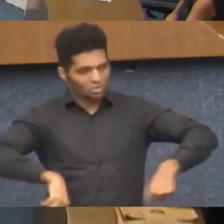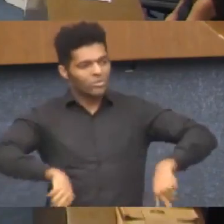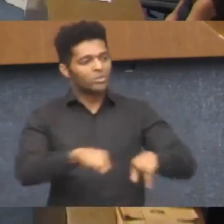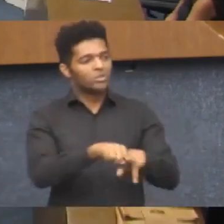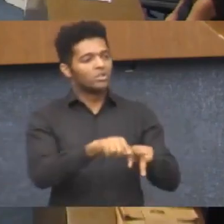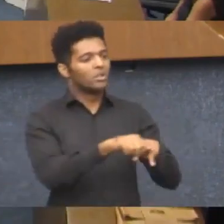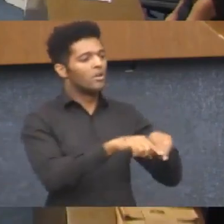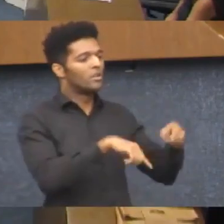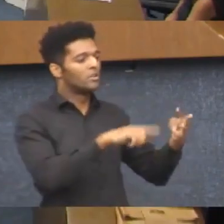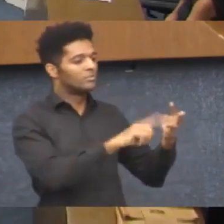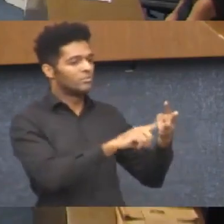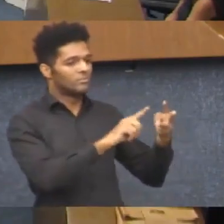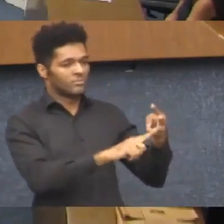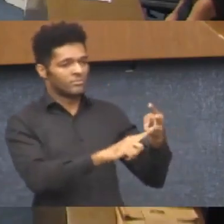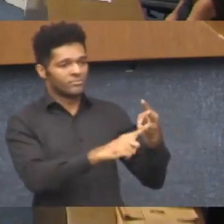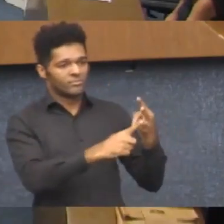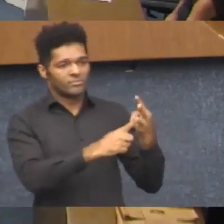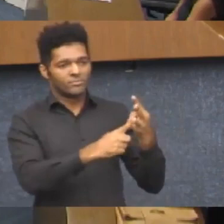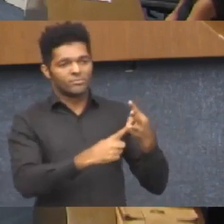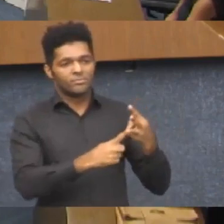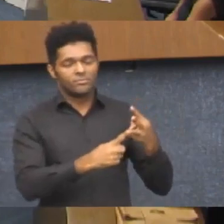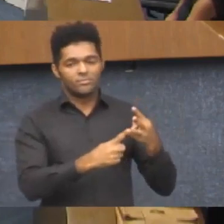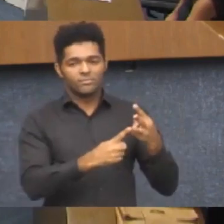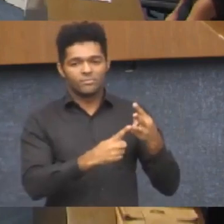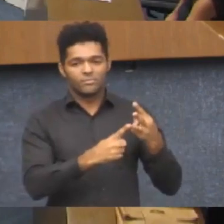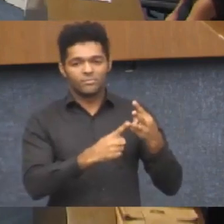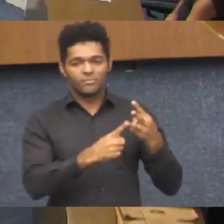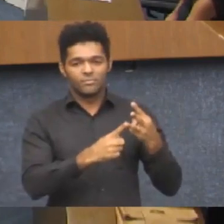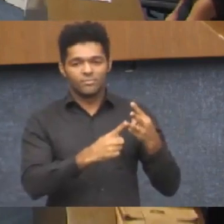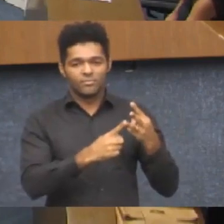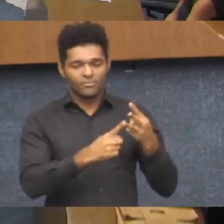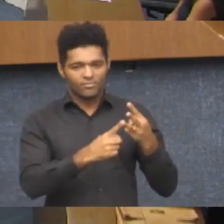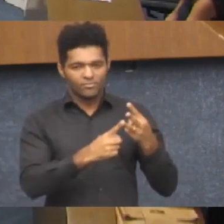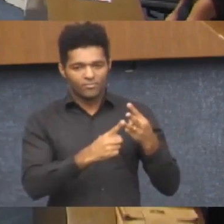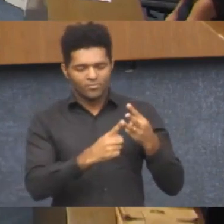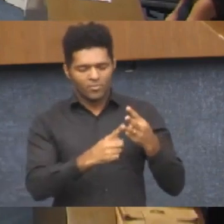cuidar consciência e humanidade. Ser MFC é...